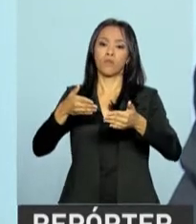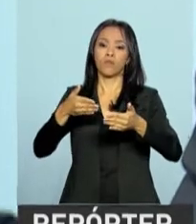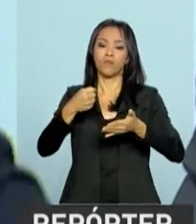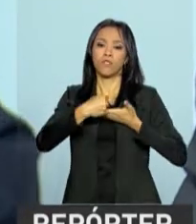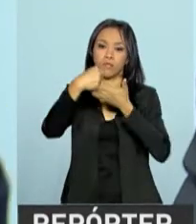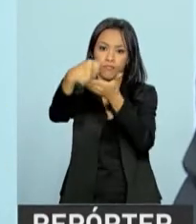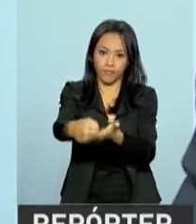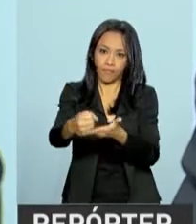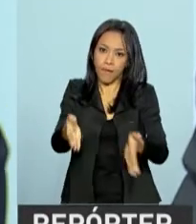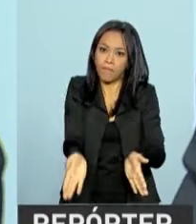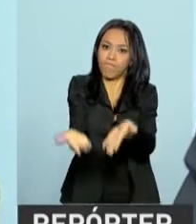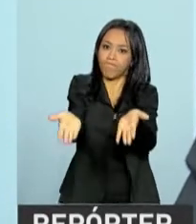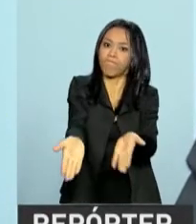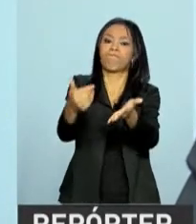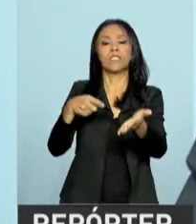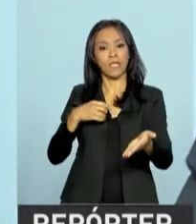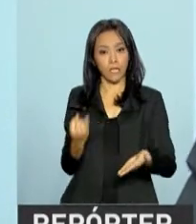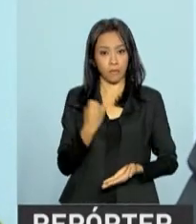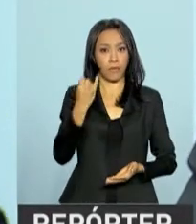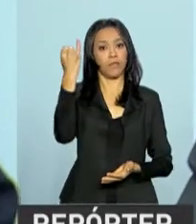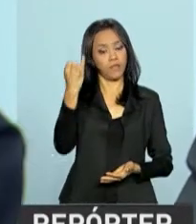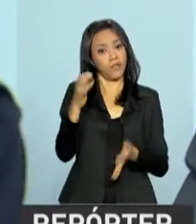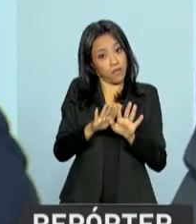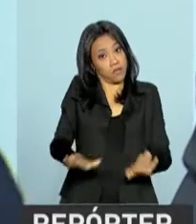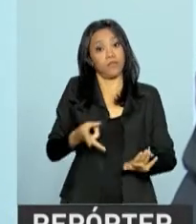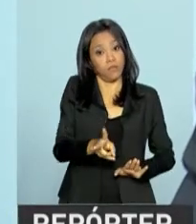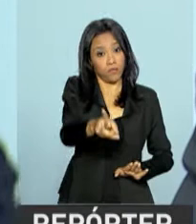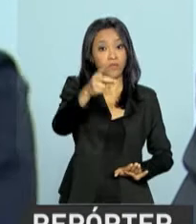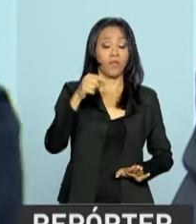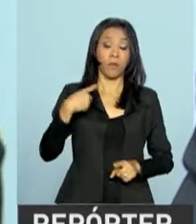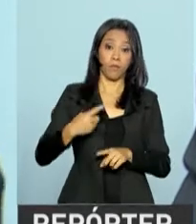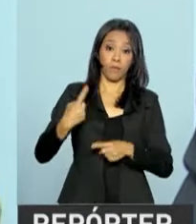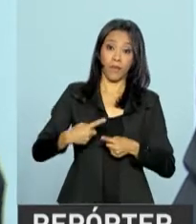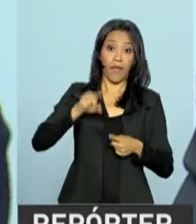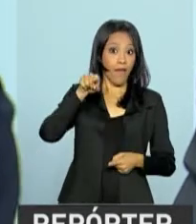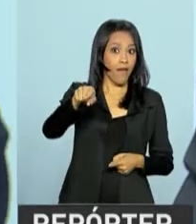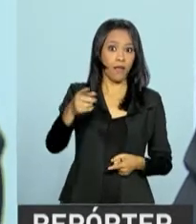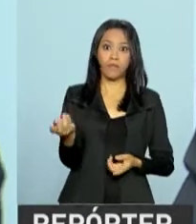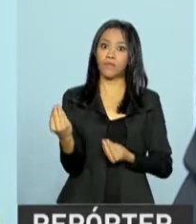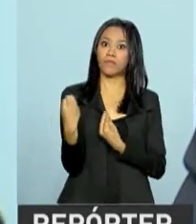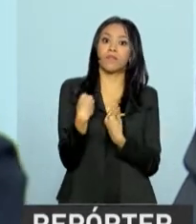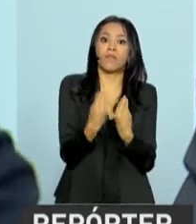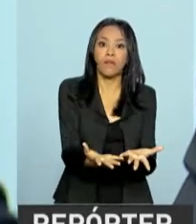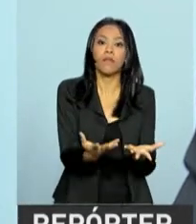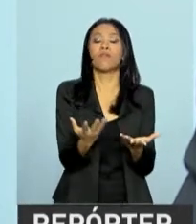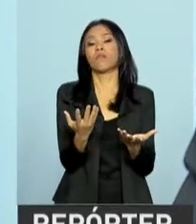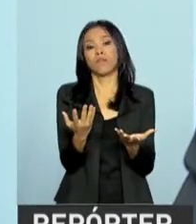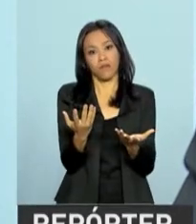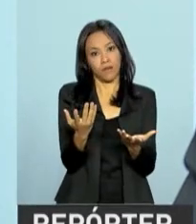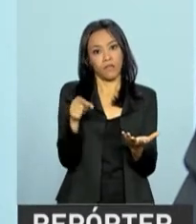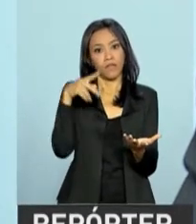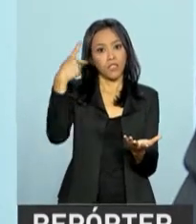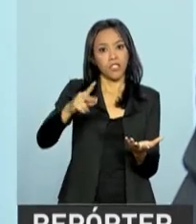que é importante que assim seja pelo que ela trouxe vem trazendo em